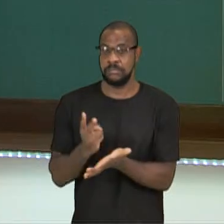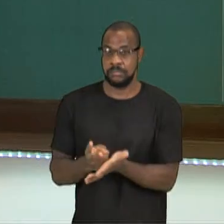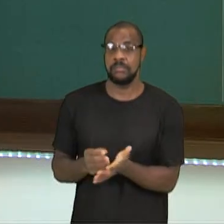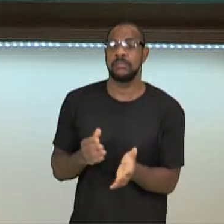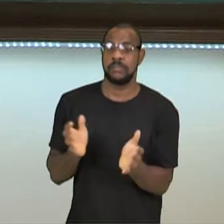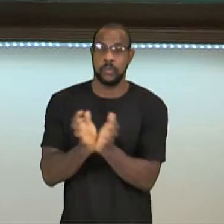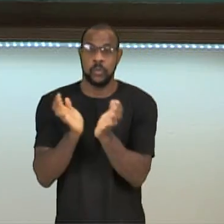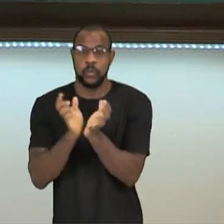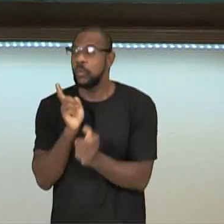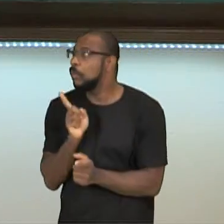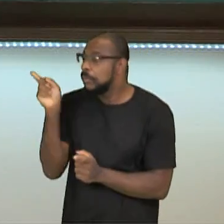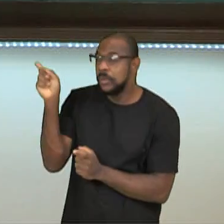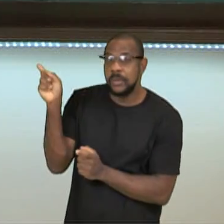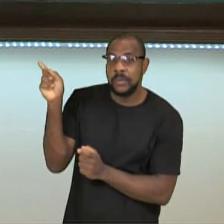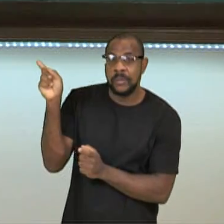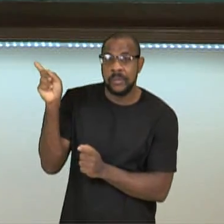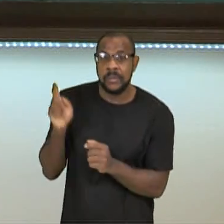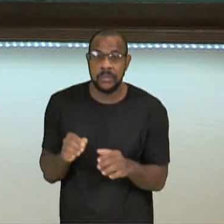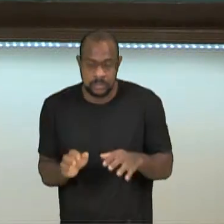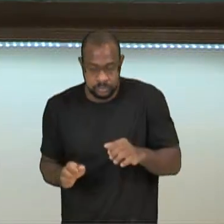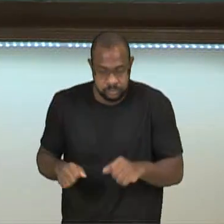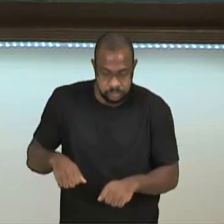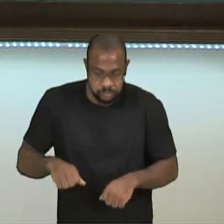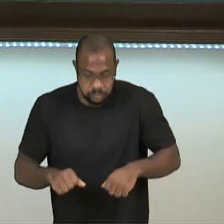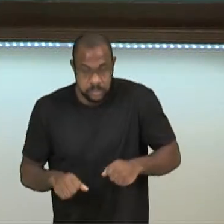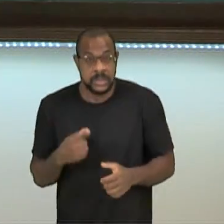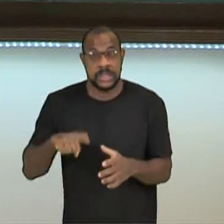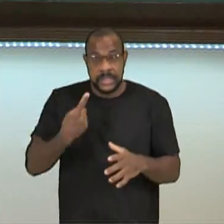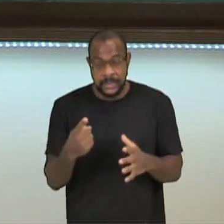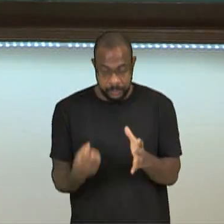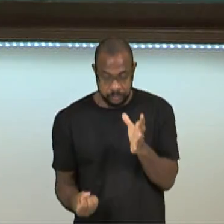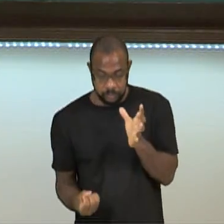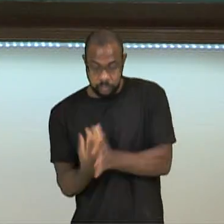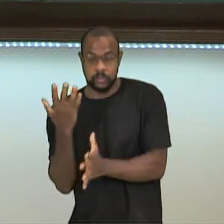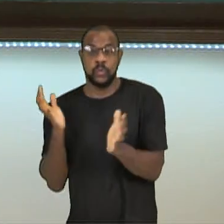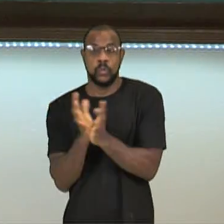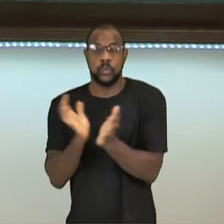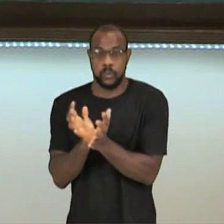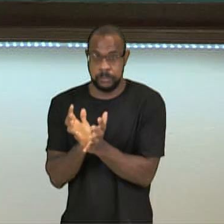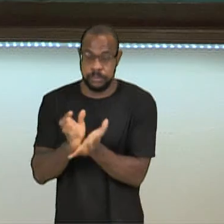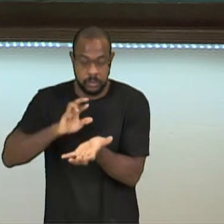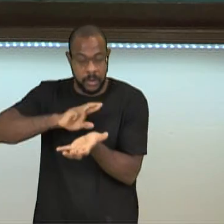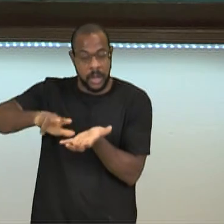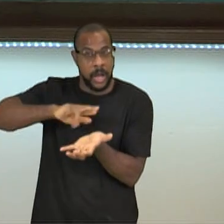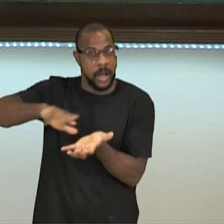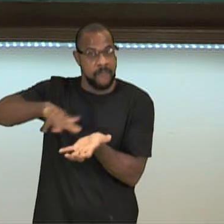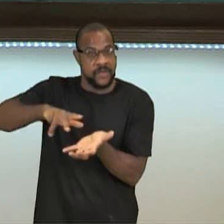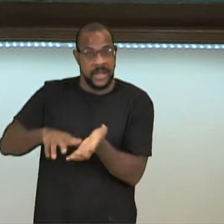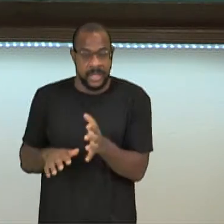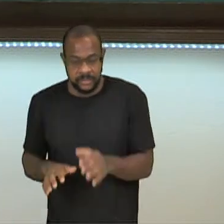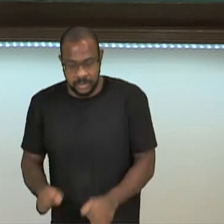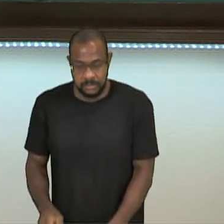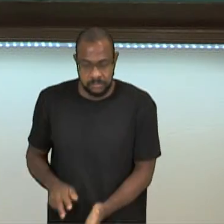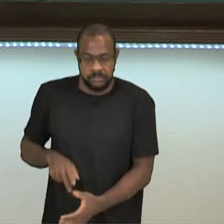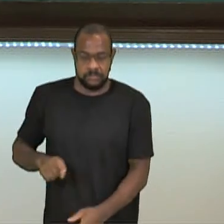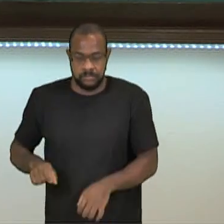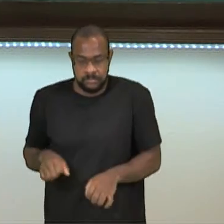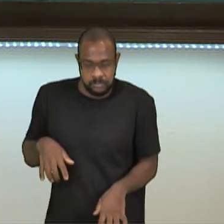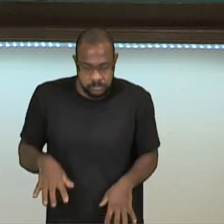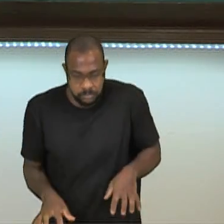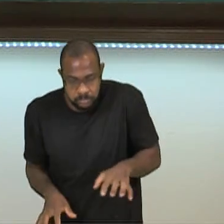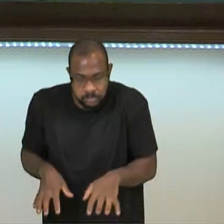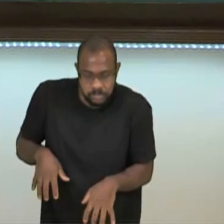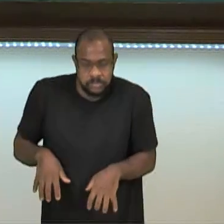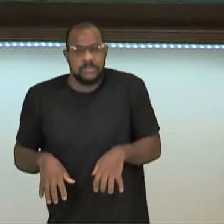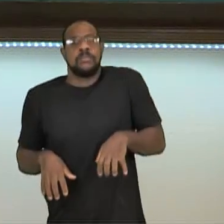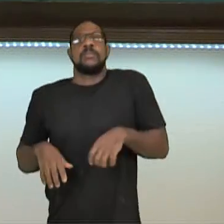habilis, surge o Homo erectus, que é uma outra linha, né, de hominídeos que tira as mãos do chão, tem as mãos livres